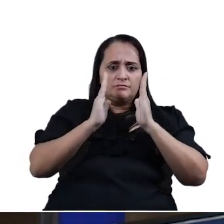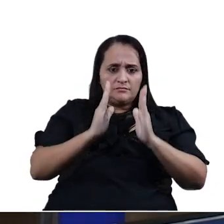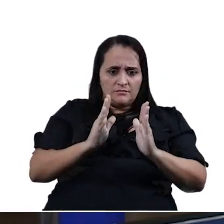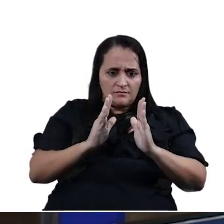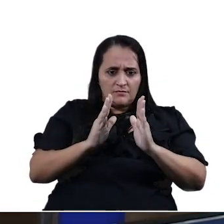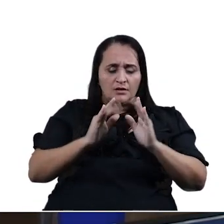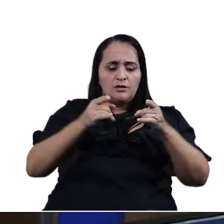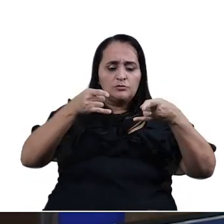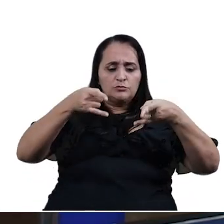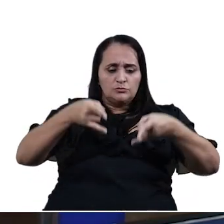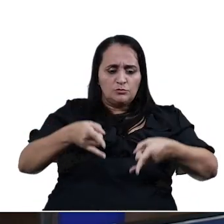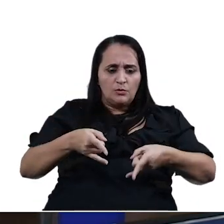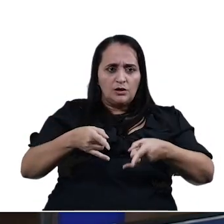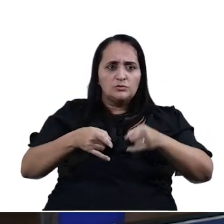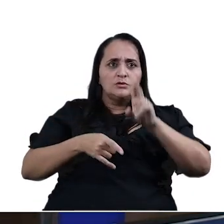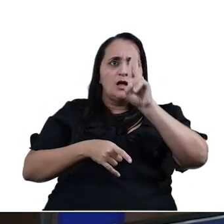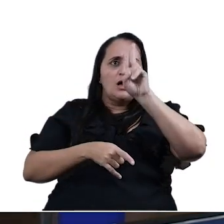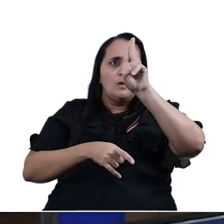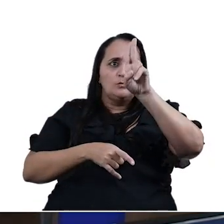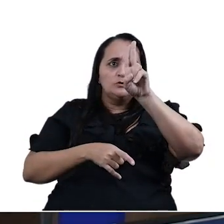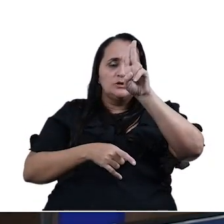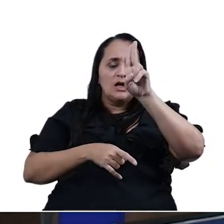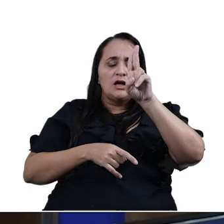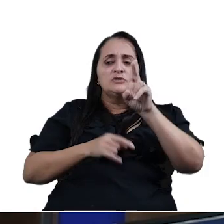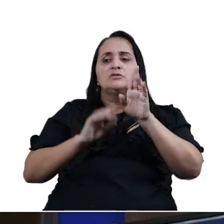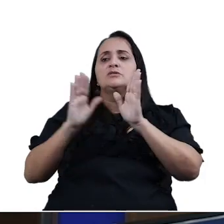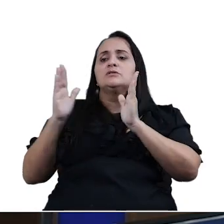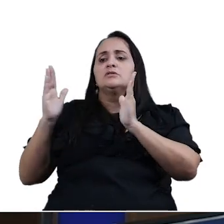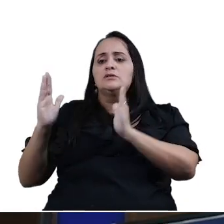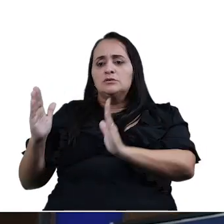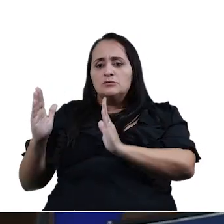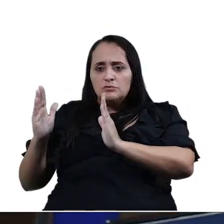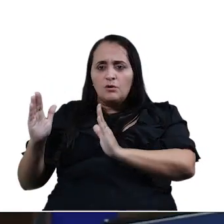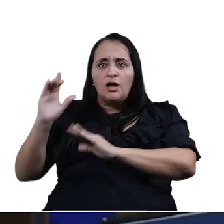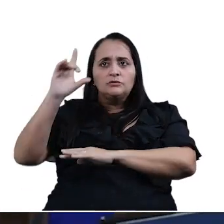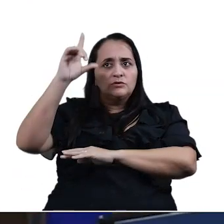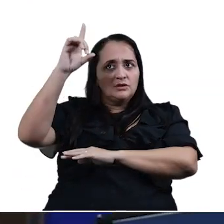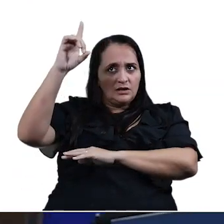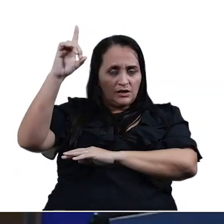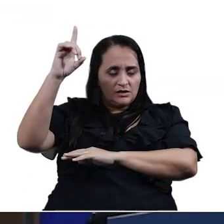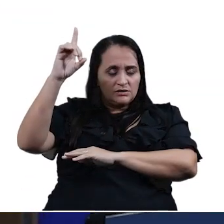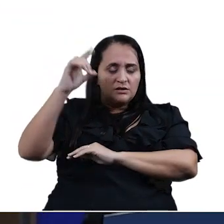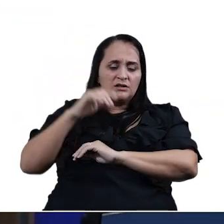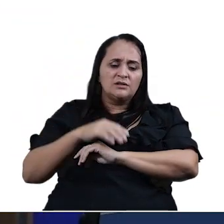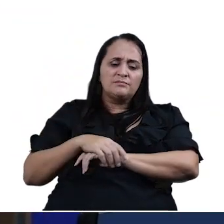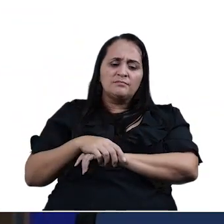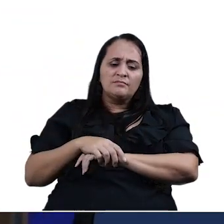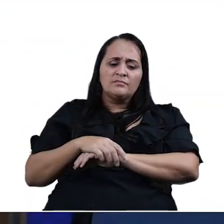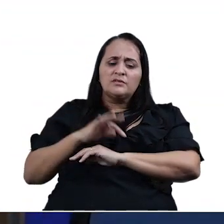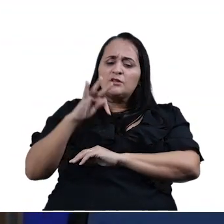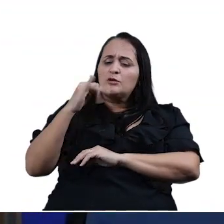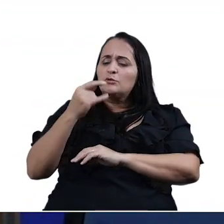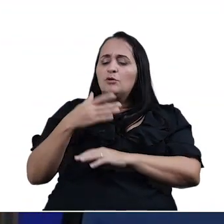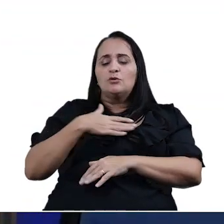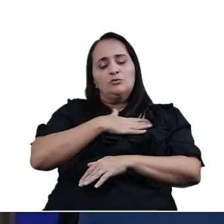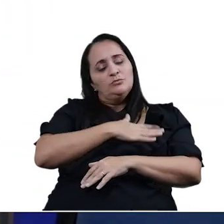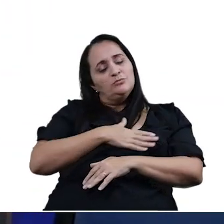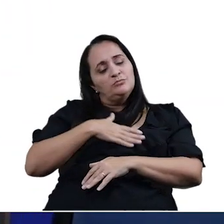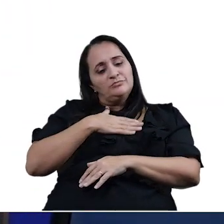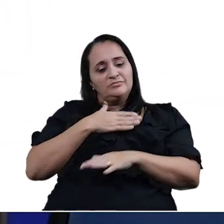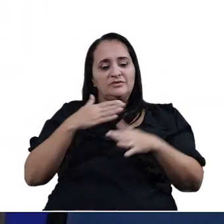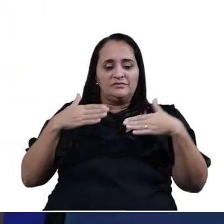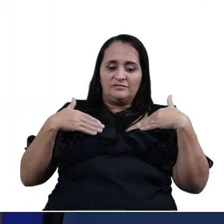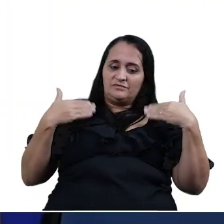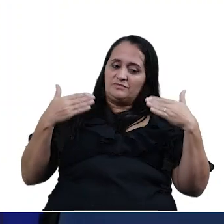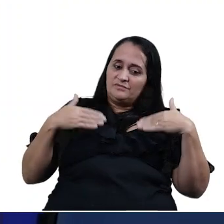nos quartos das unidades e das dezenas. E todos os hóspedes dele viviam em